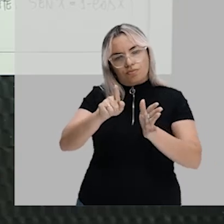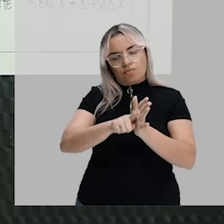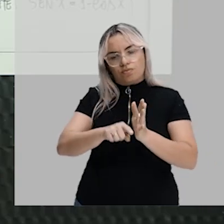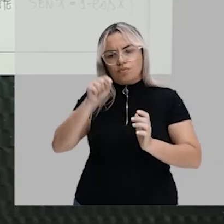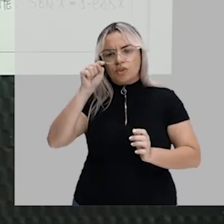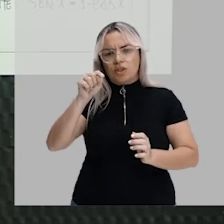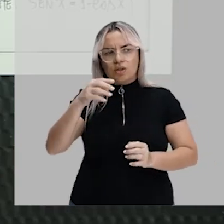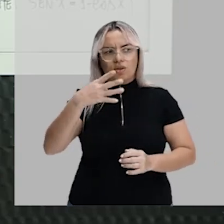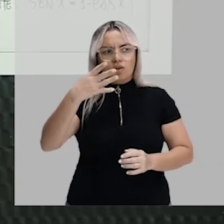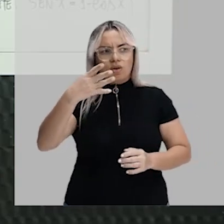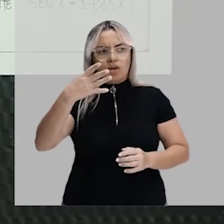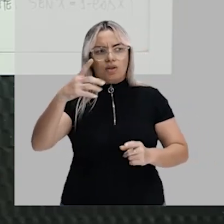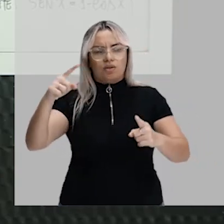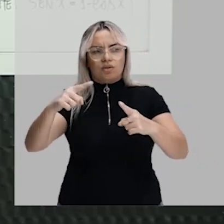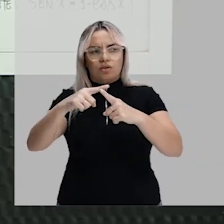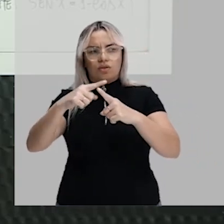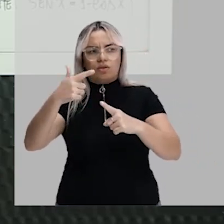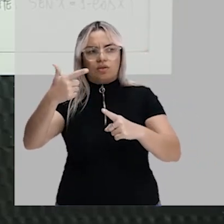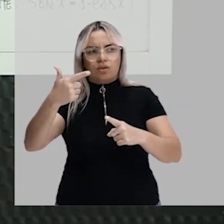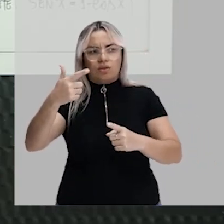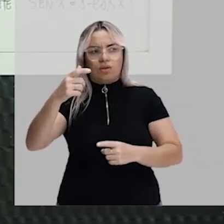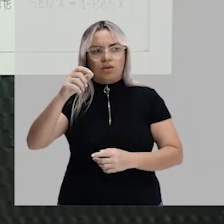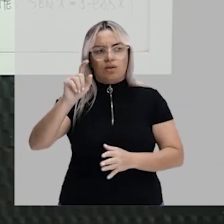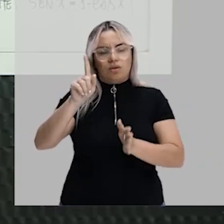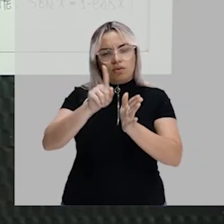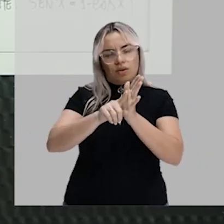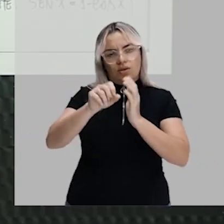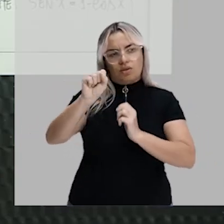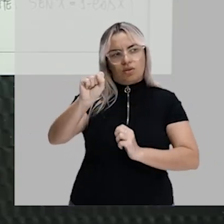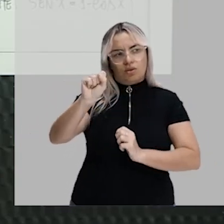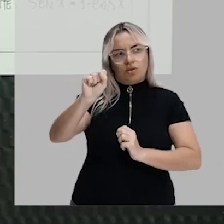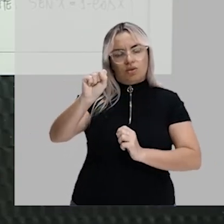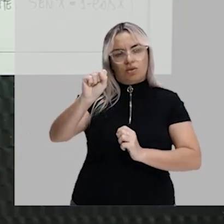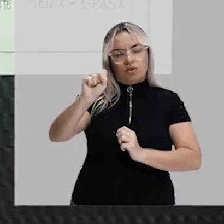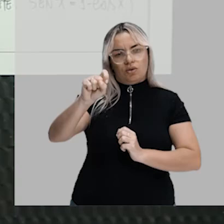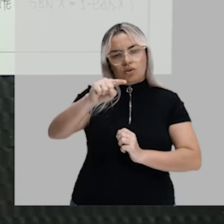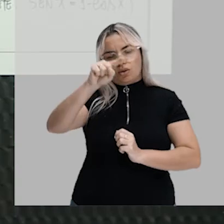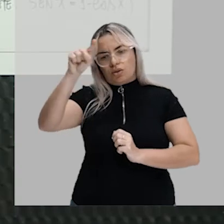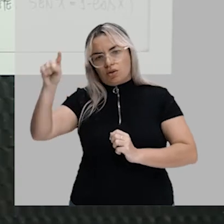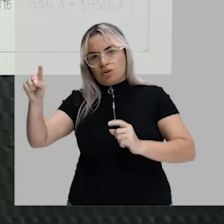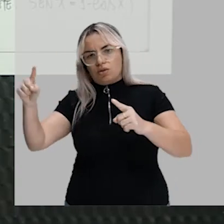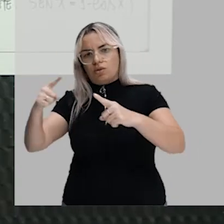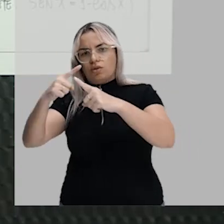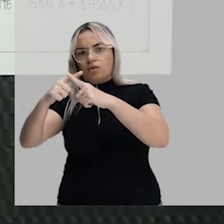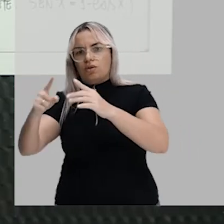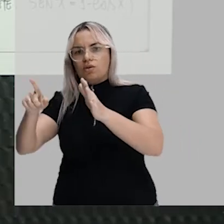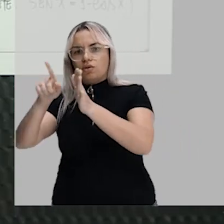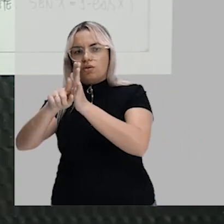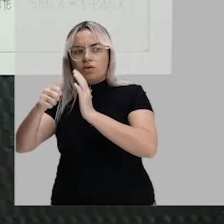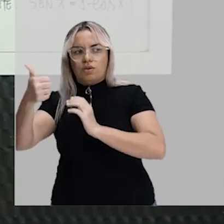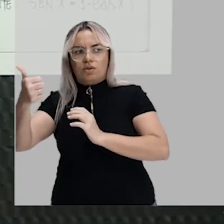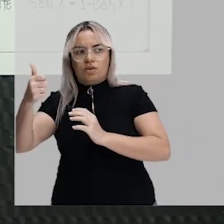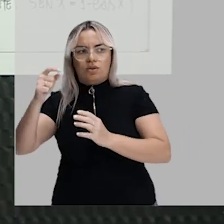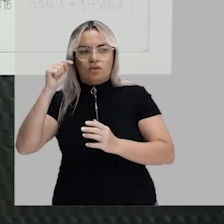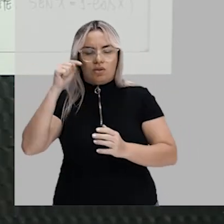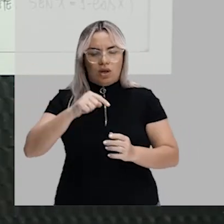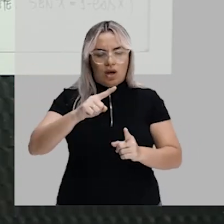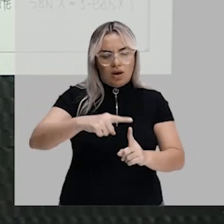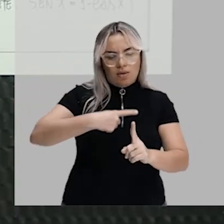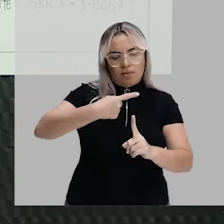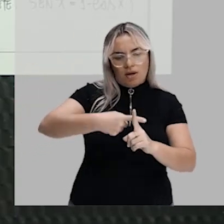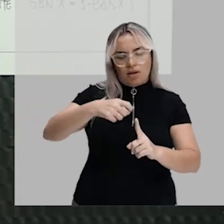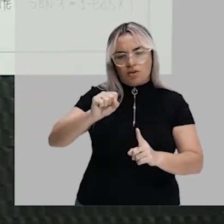m 2 dá -8 -8 m -1 dá mais 8 nós temos que o delta É